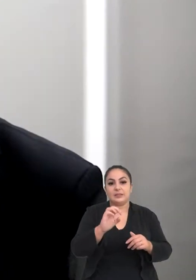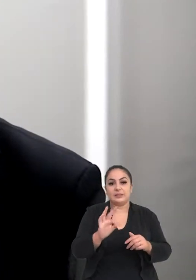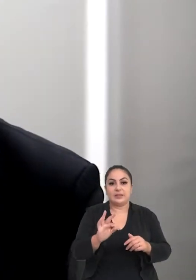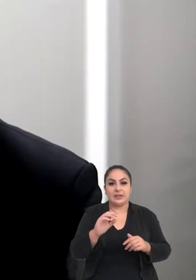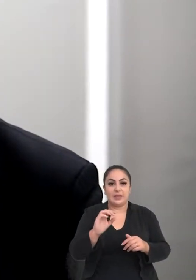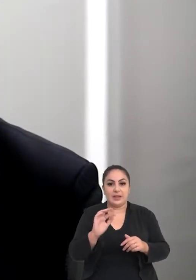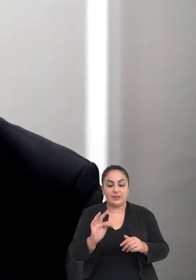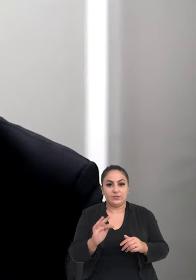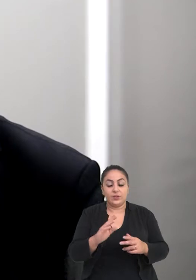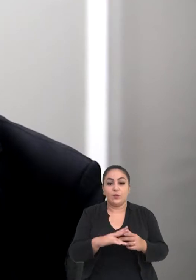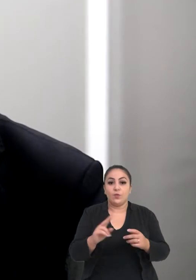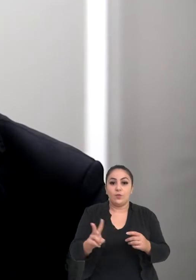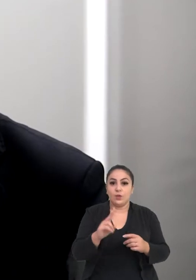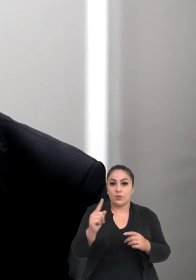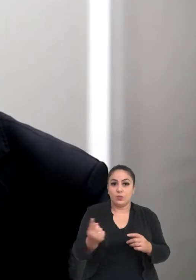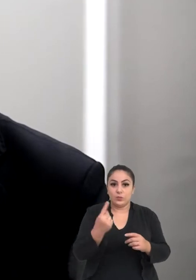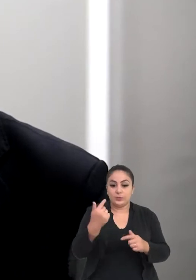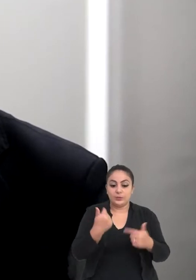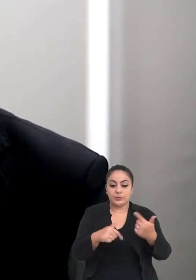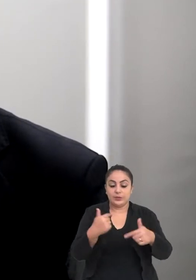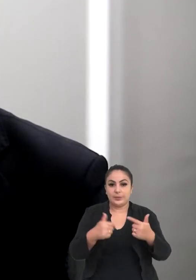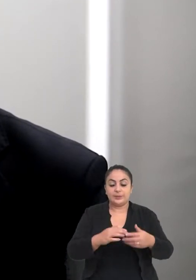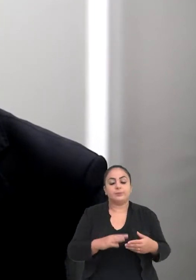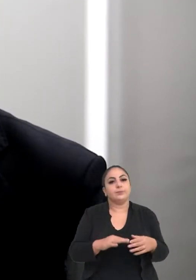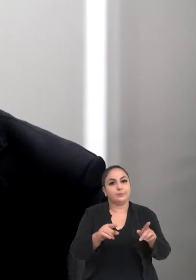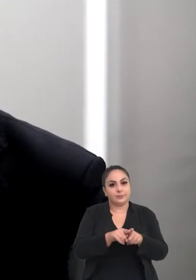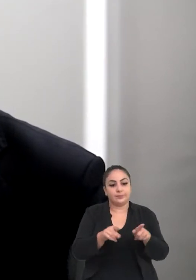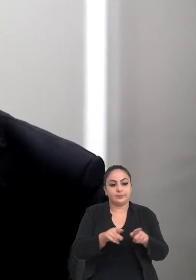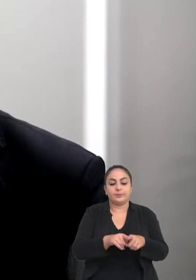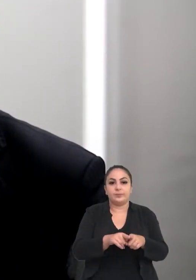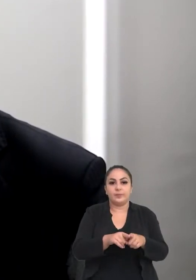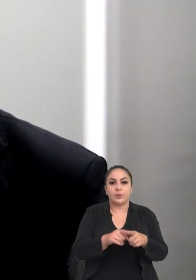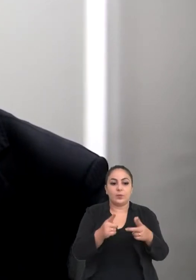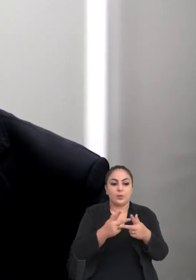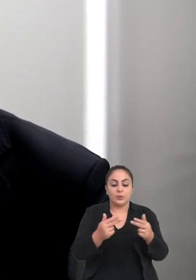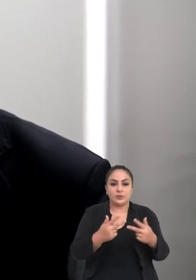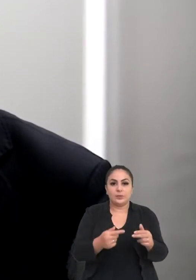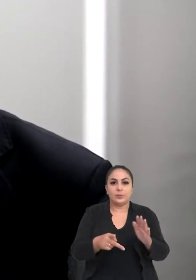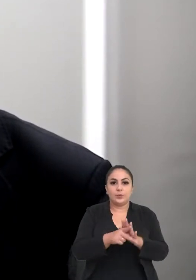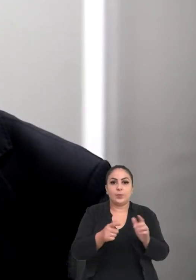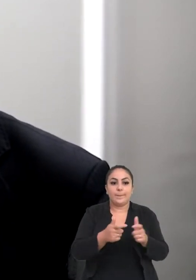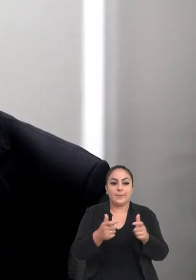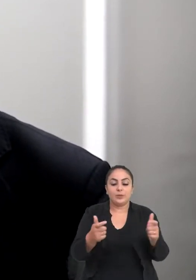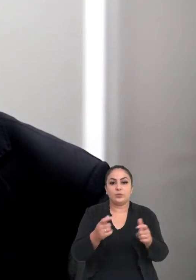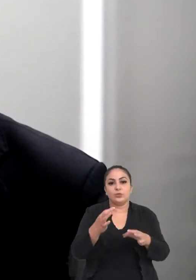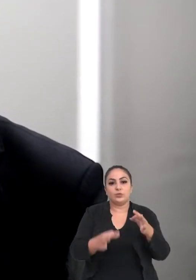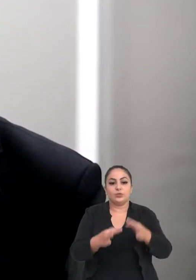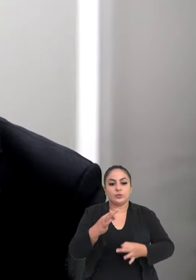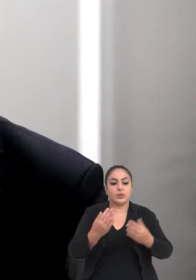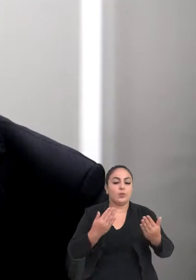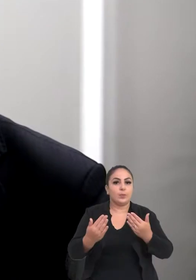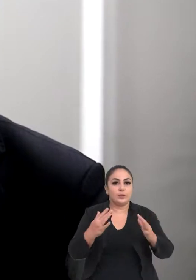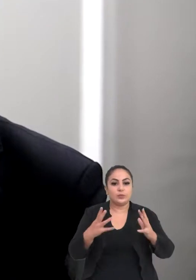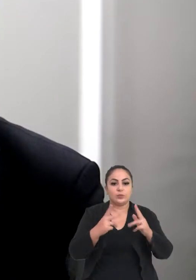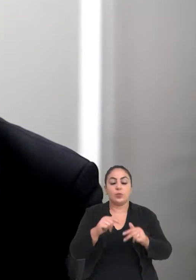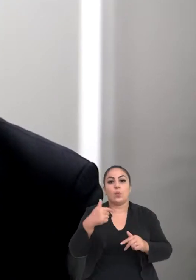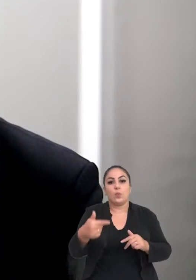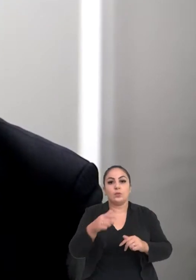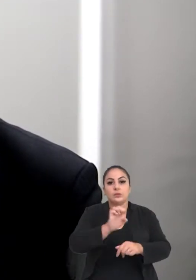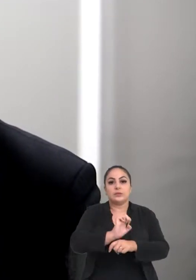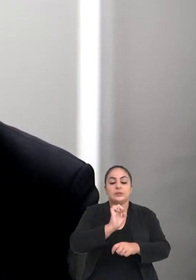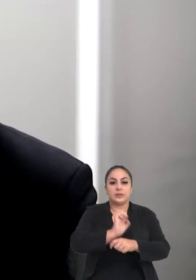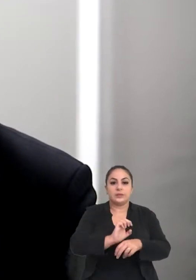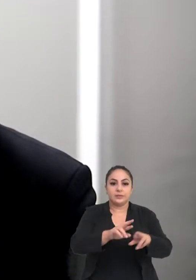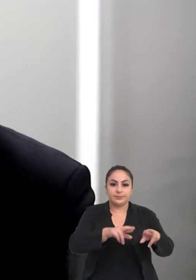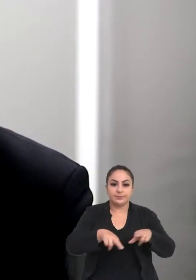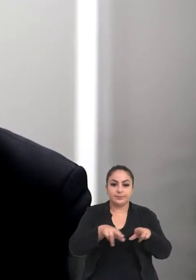elas devem ser um valor único pelo serviço, e também uma razoabilidade e uma maior justiça comparando o que os outros